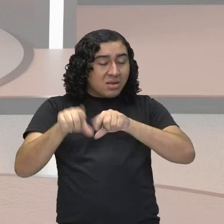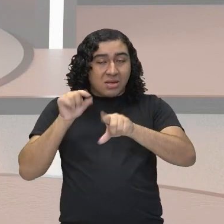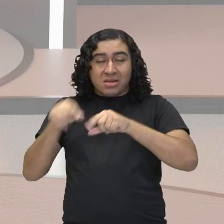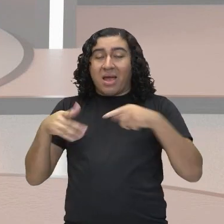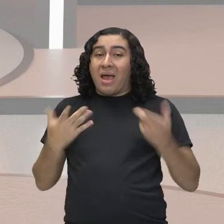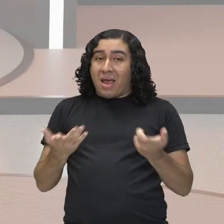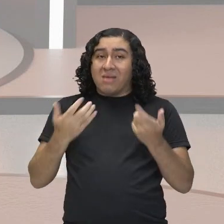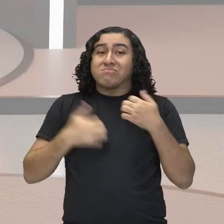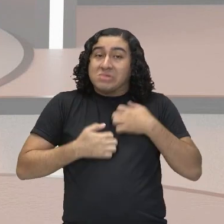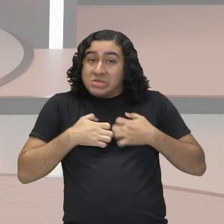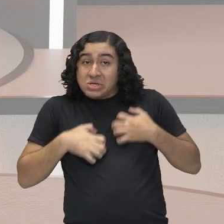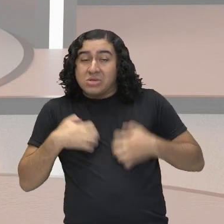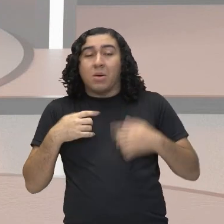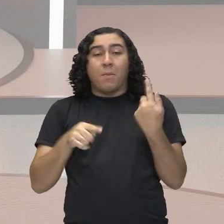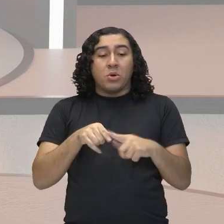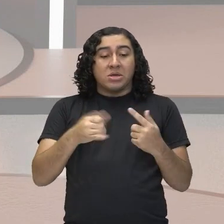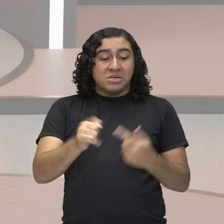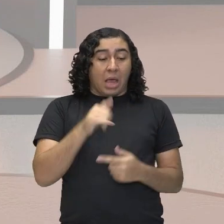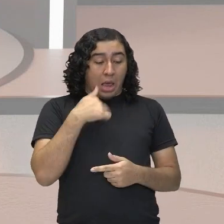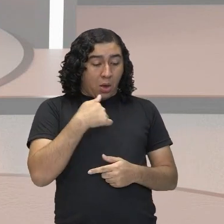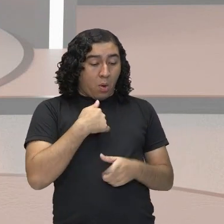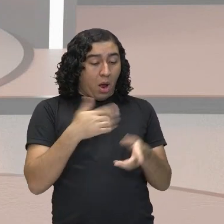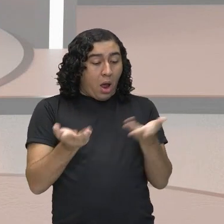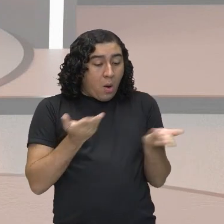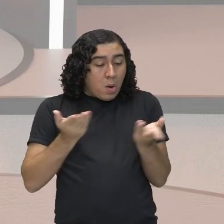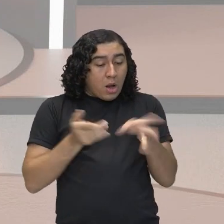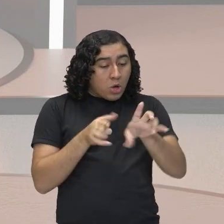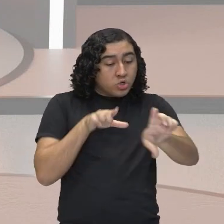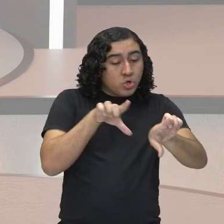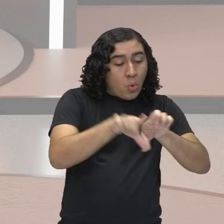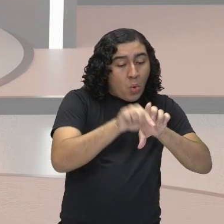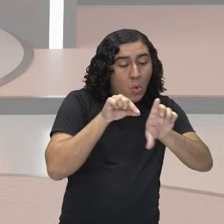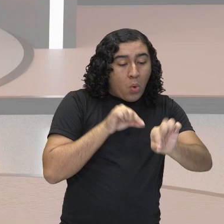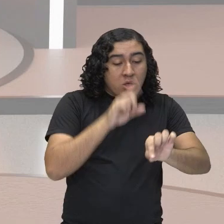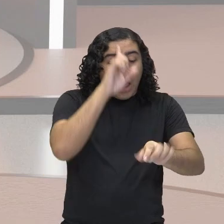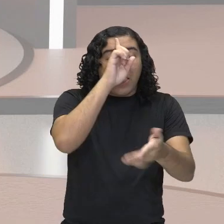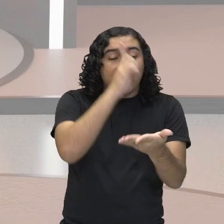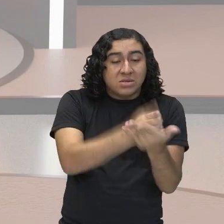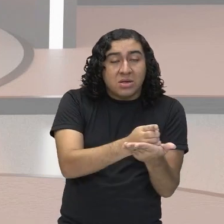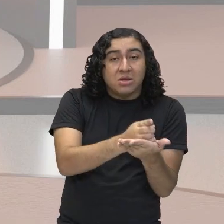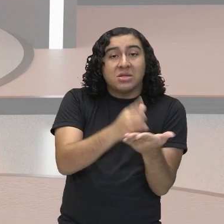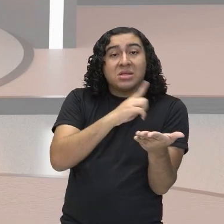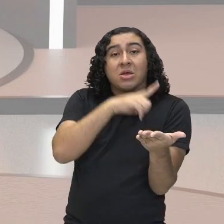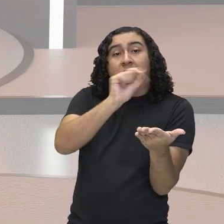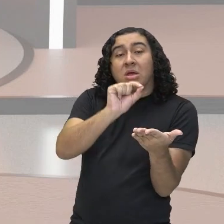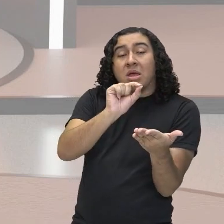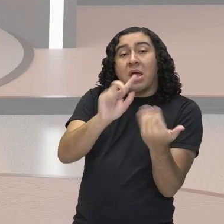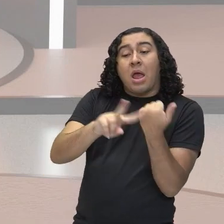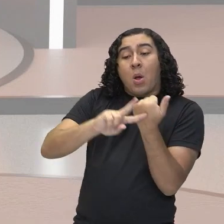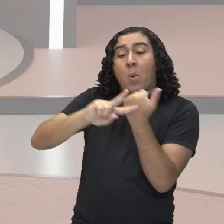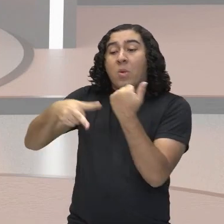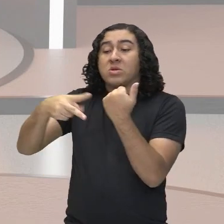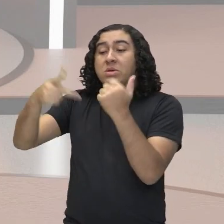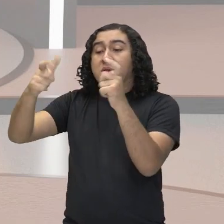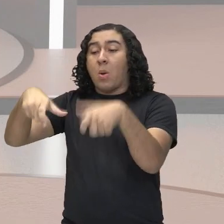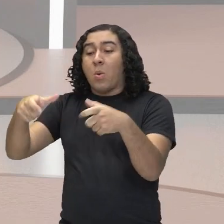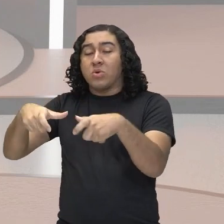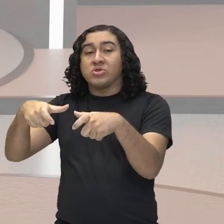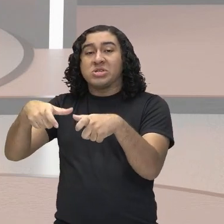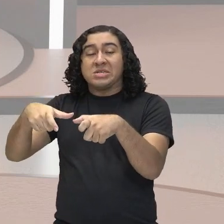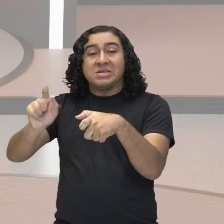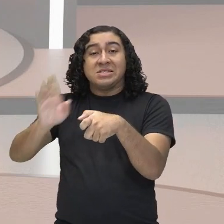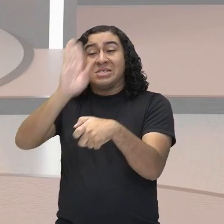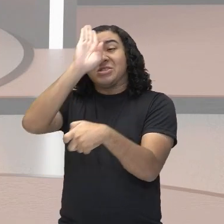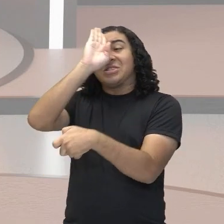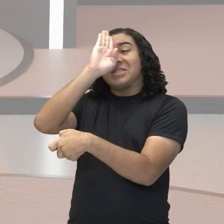pois cada escolha, cada decisão que eu tomar irá o quê? Refletir